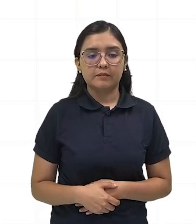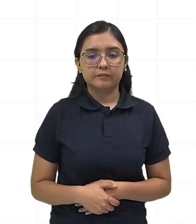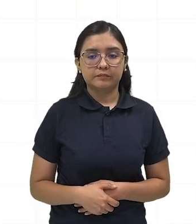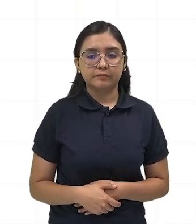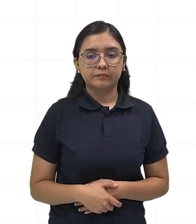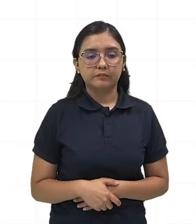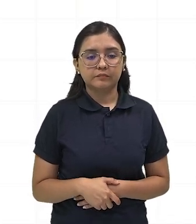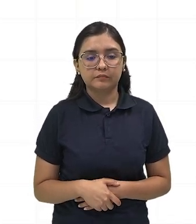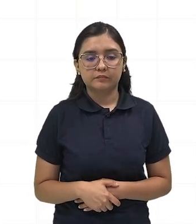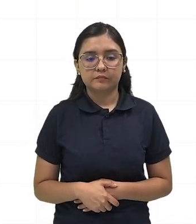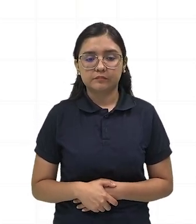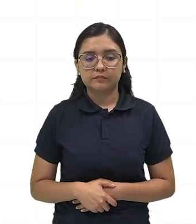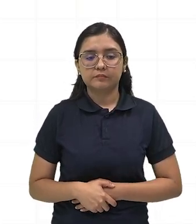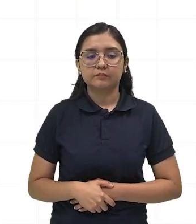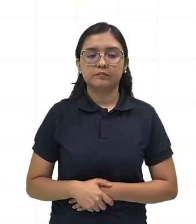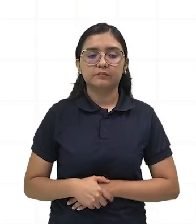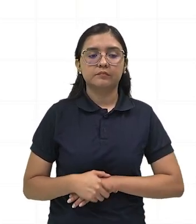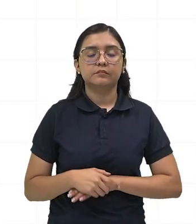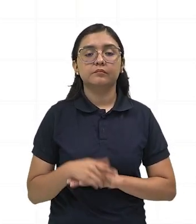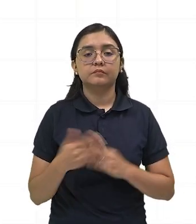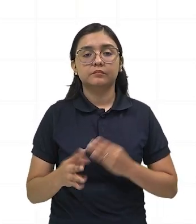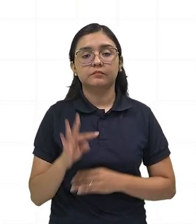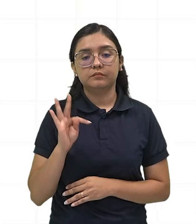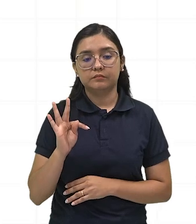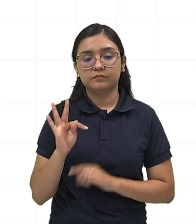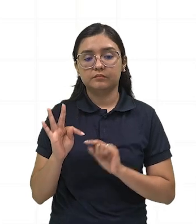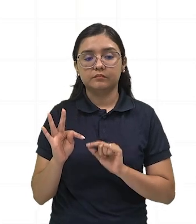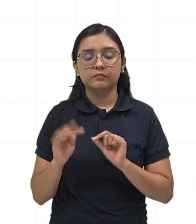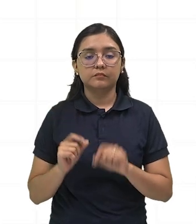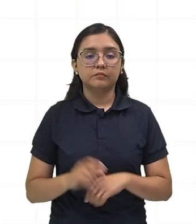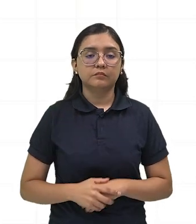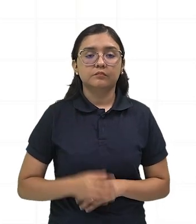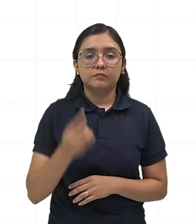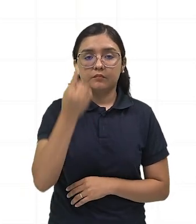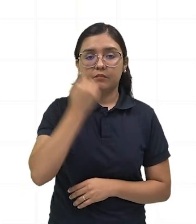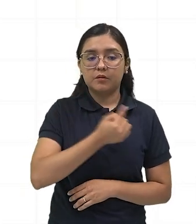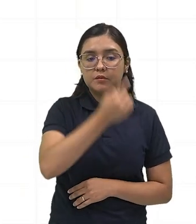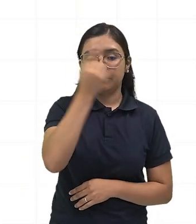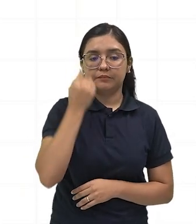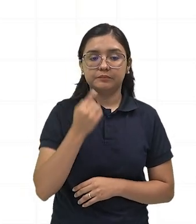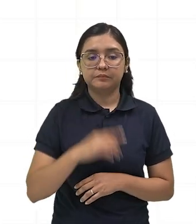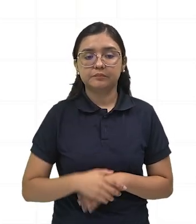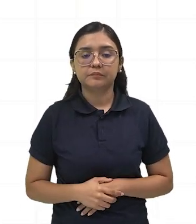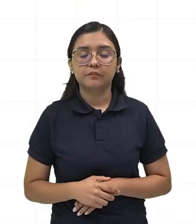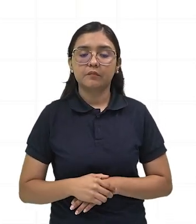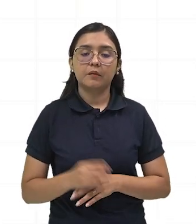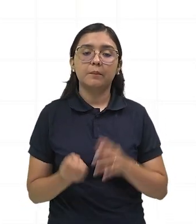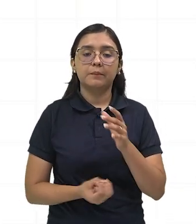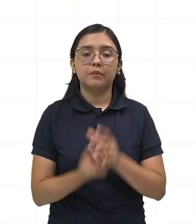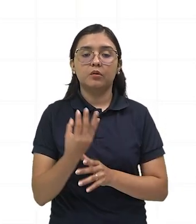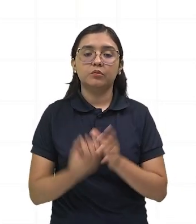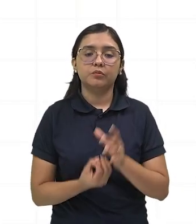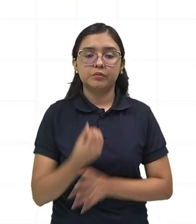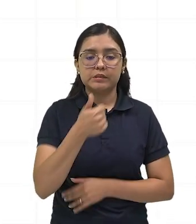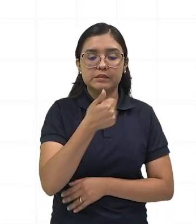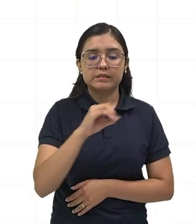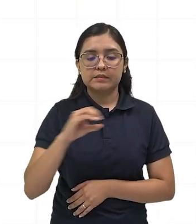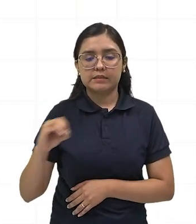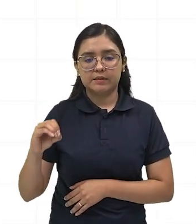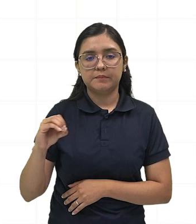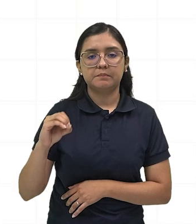Vamos colocar o tempo aqui a cada 1 hora. Então, a cada 1 hora, se ele produz 100 unidades